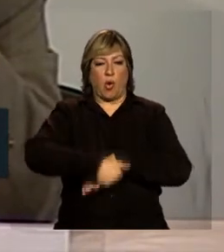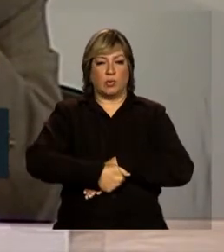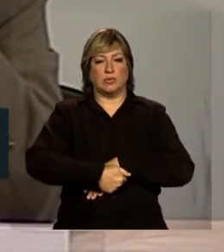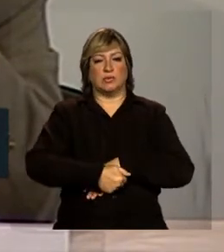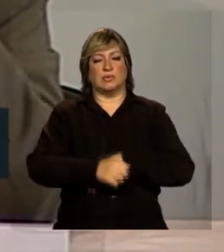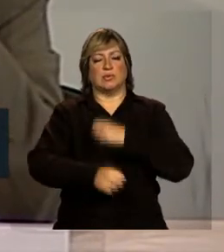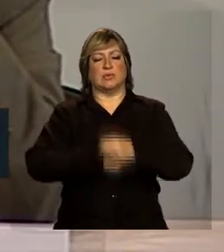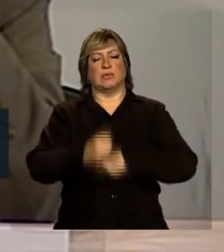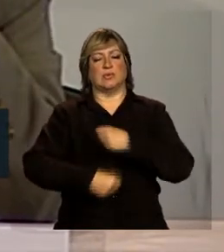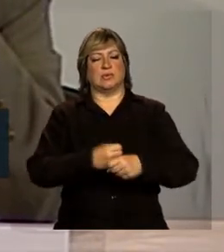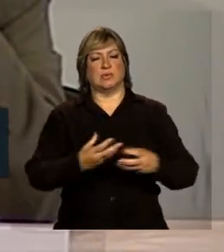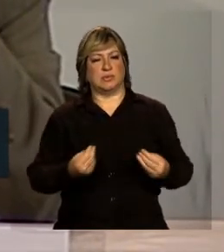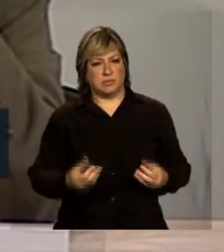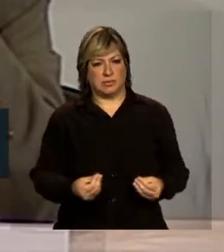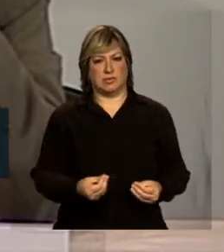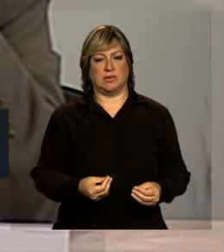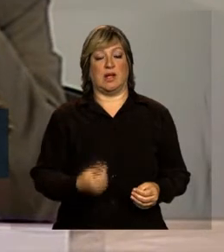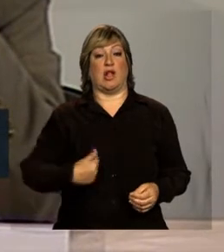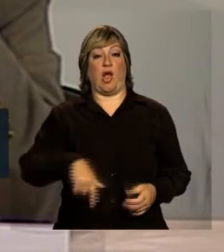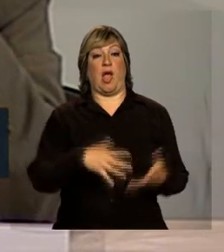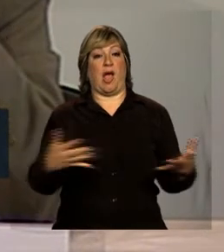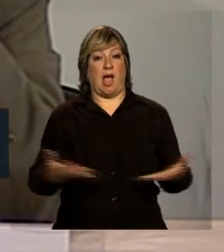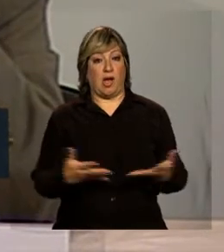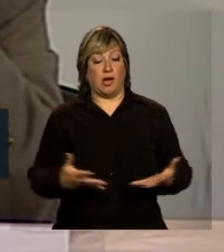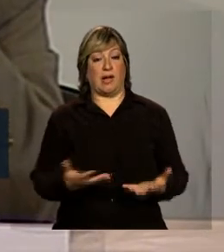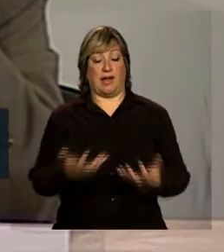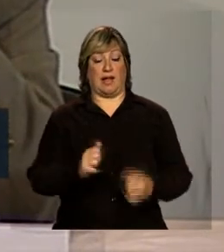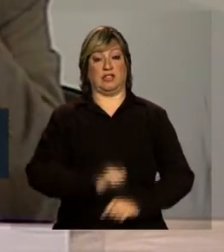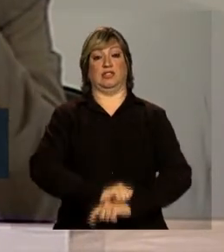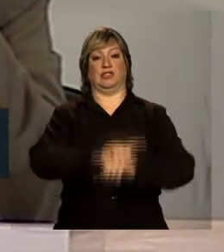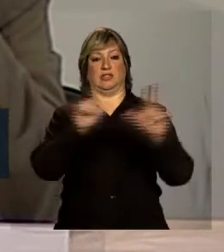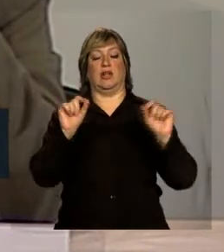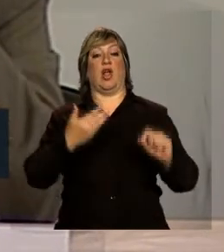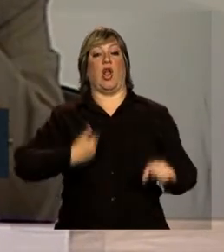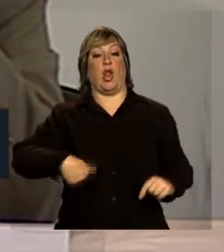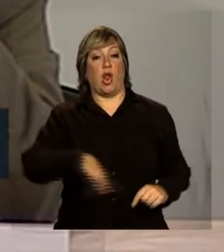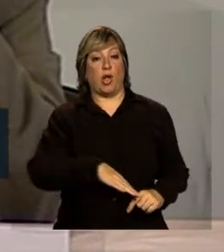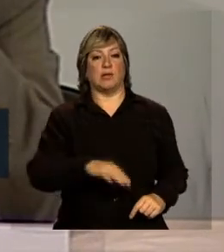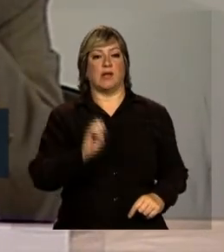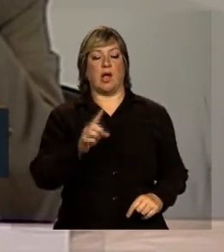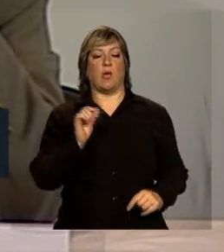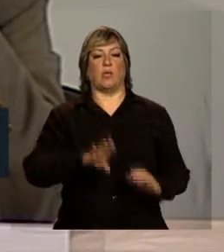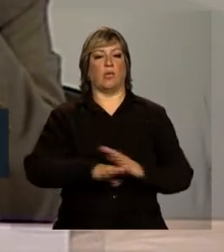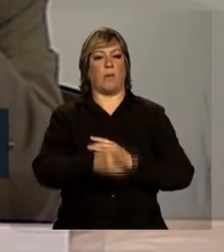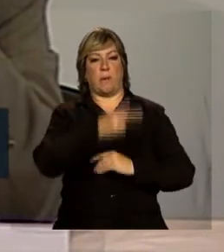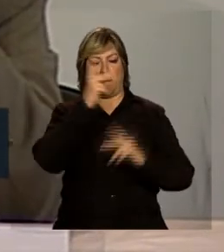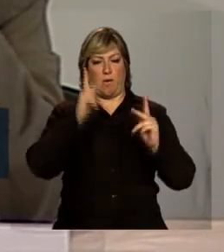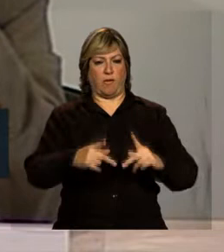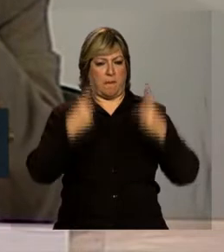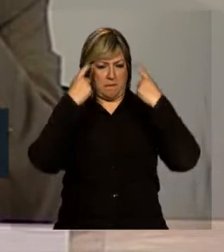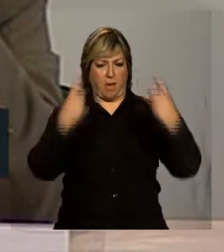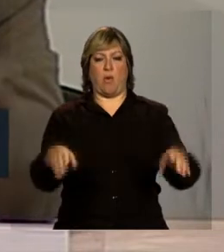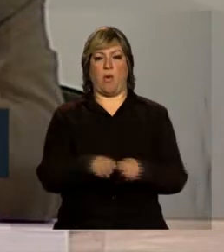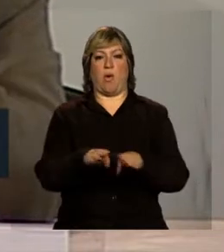afora, forçamos agora as portas do dia. Seremos um povo de igual rebeldia,